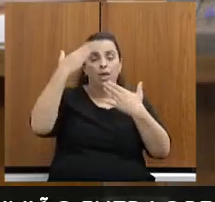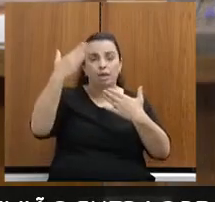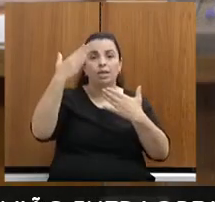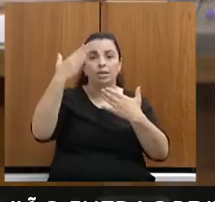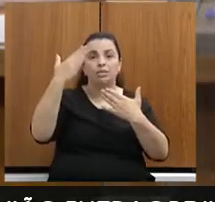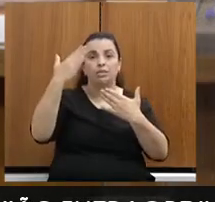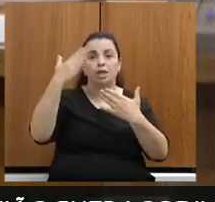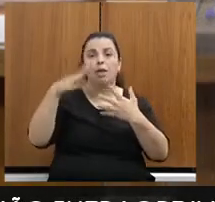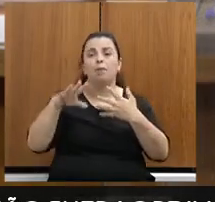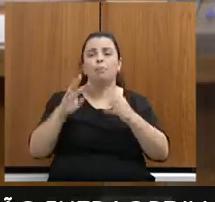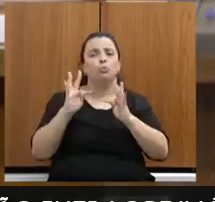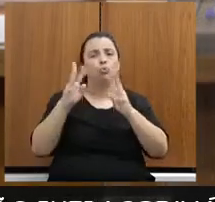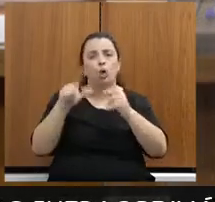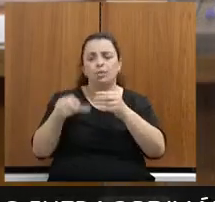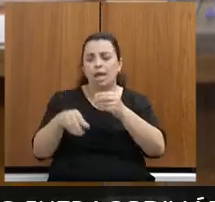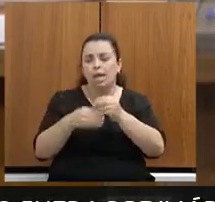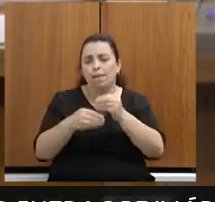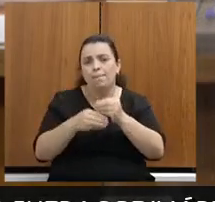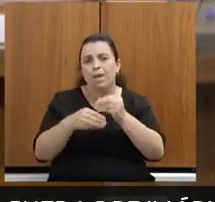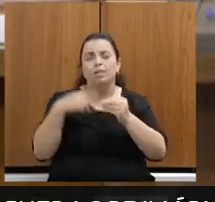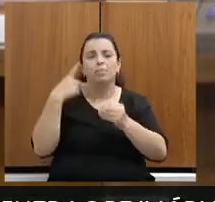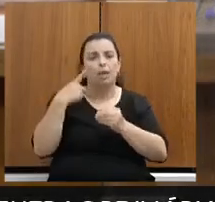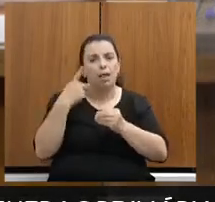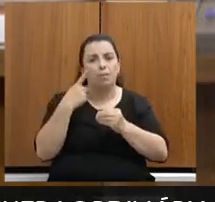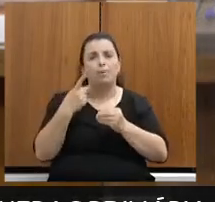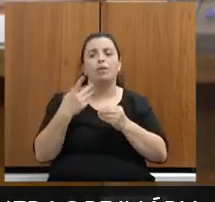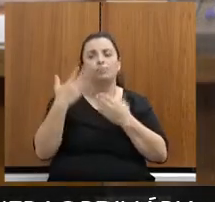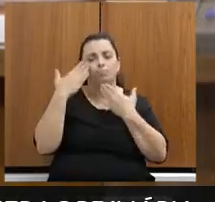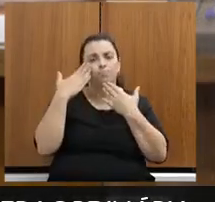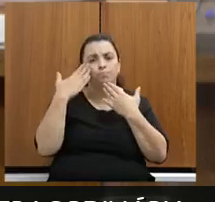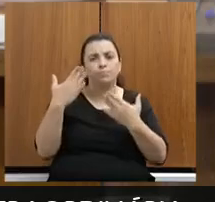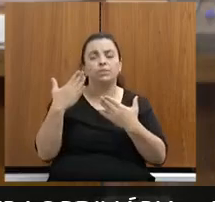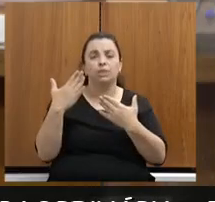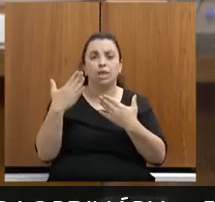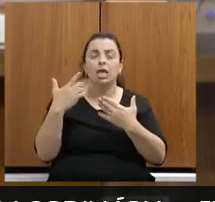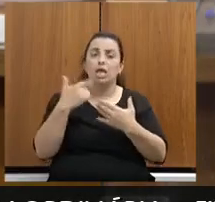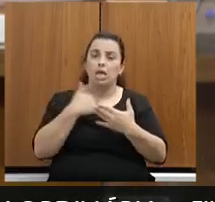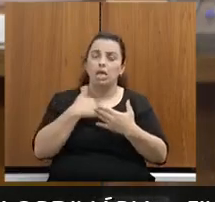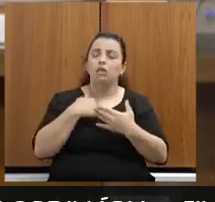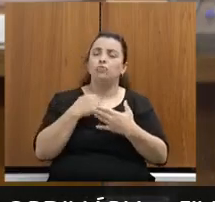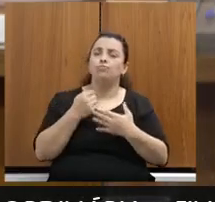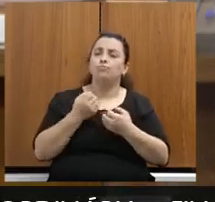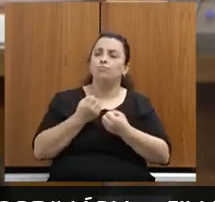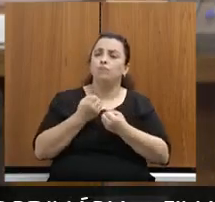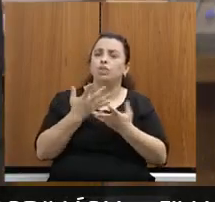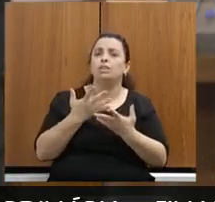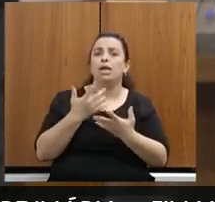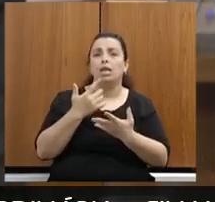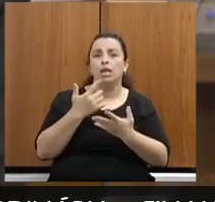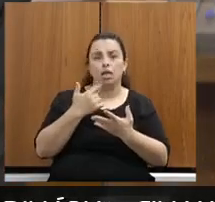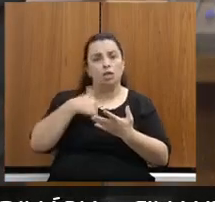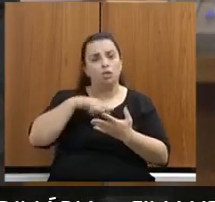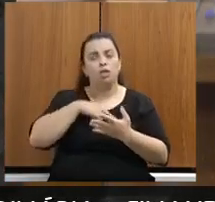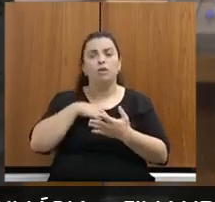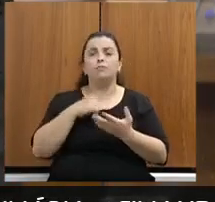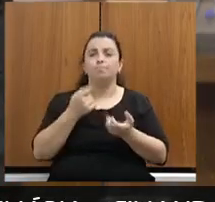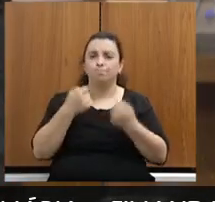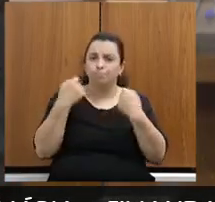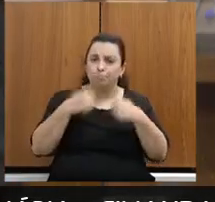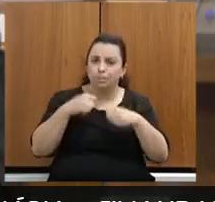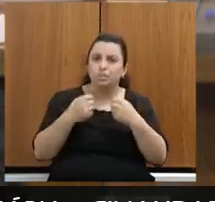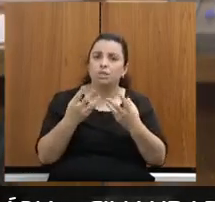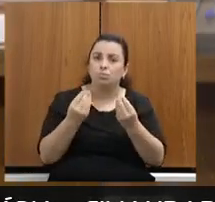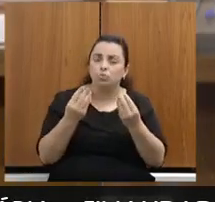pelas emendas parlamentares dizer que quanto muito e contamos muito a nossa